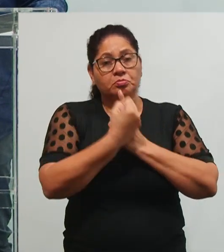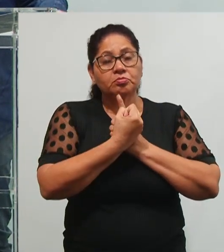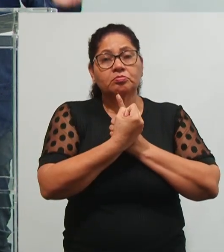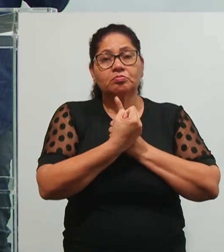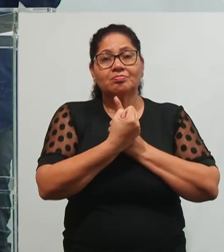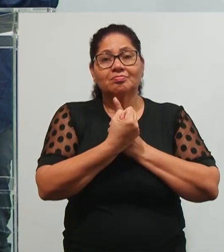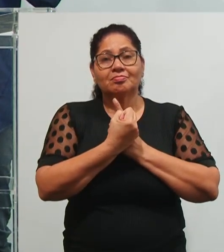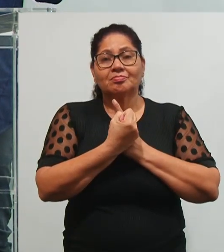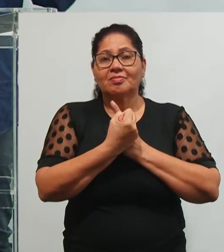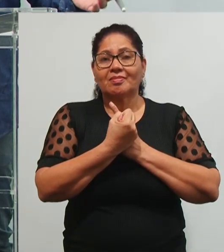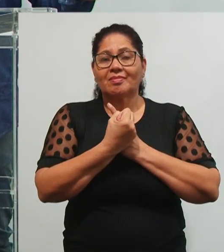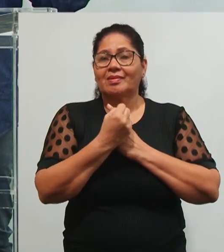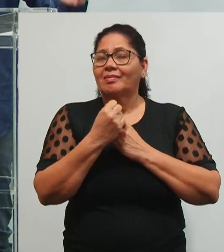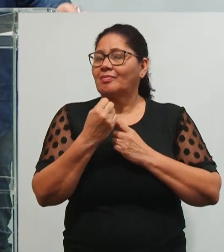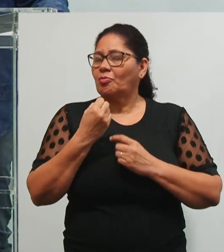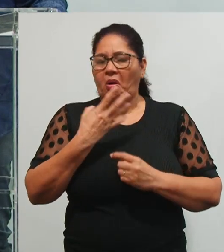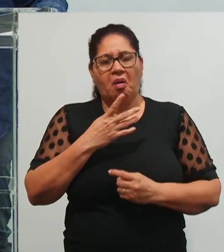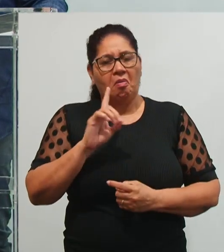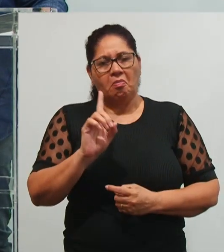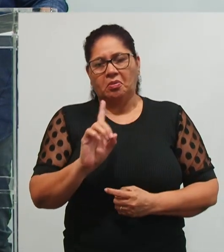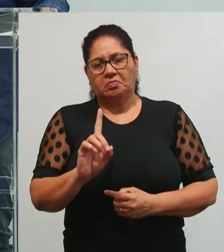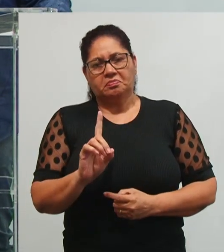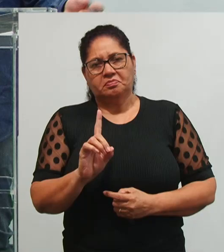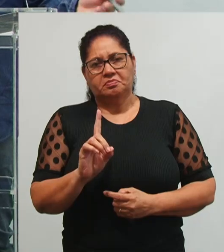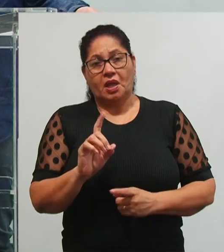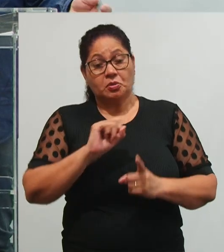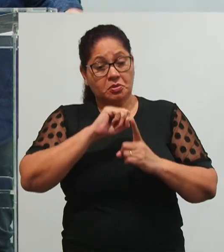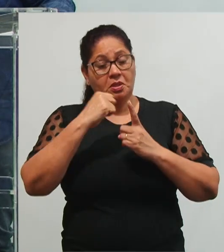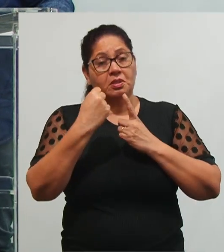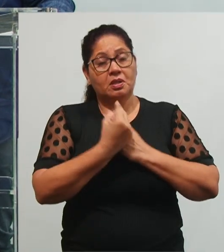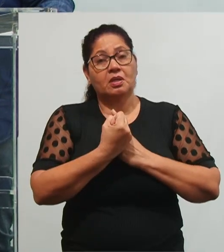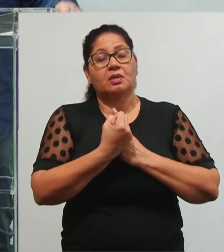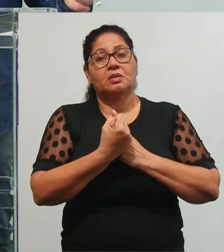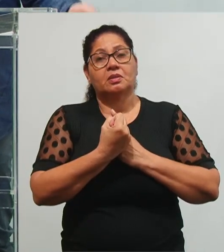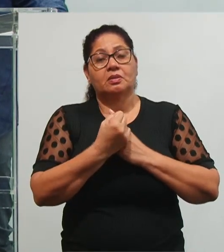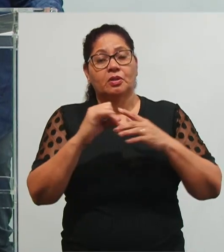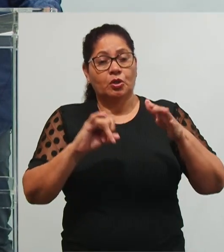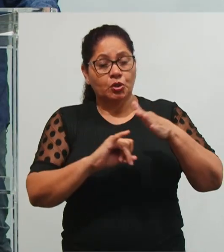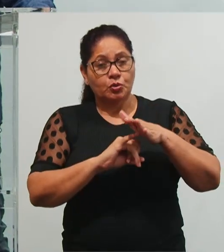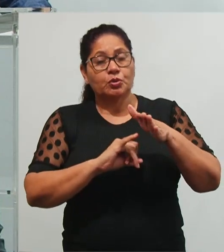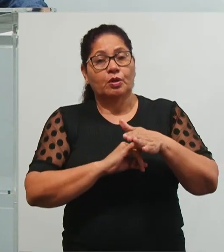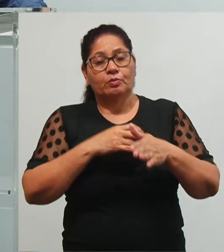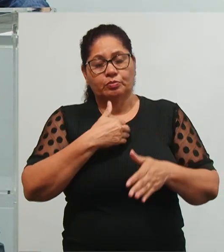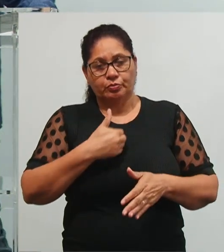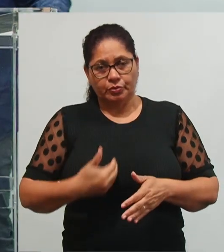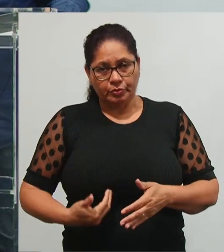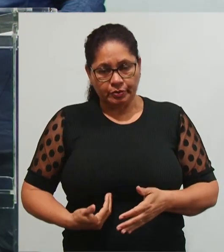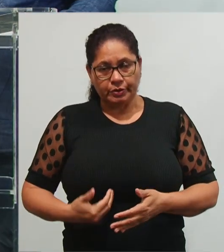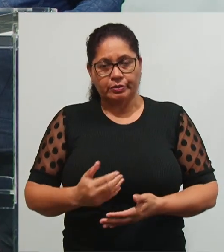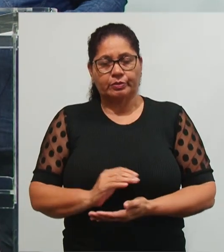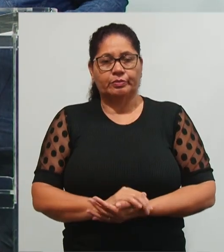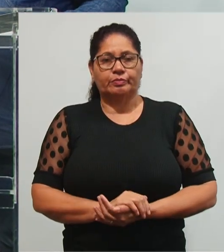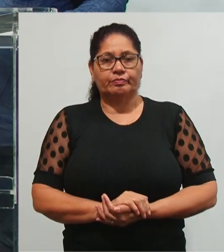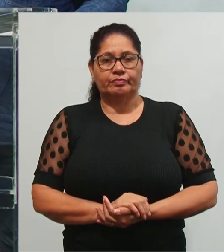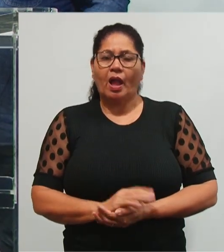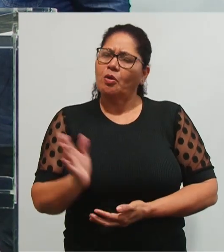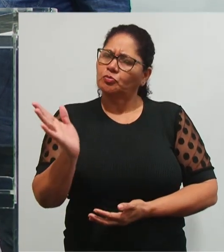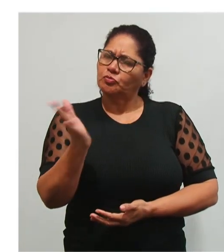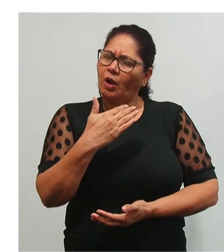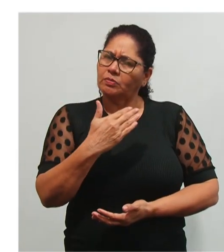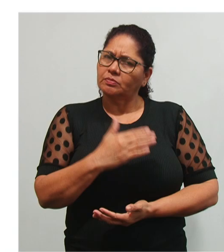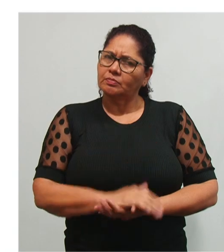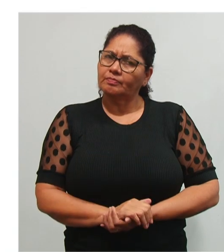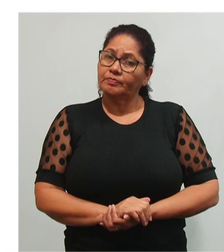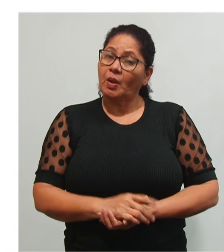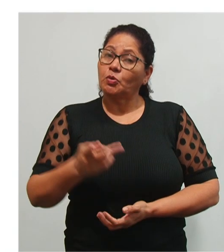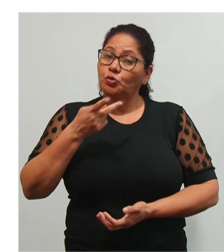sociedade algo que não é o que ela espera. E a sociedade espera muito das instituições públicas. Vamos